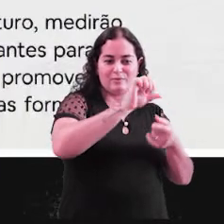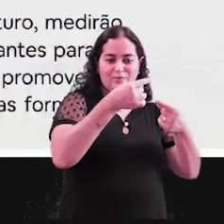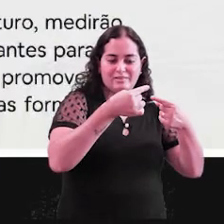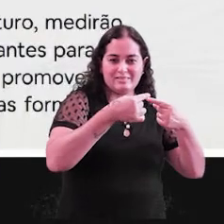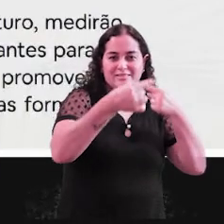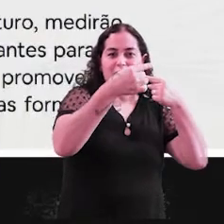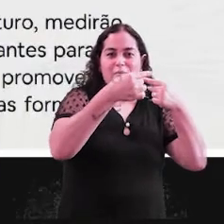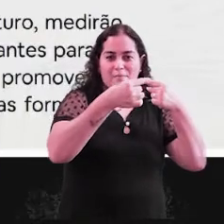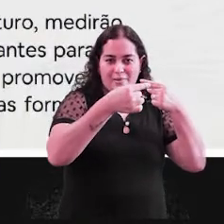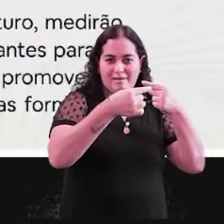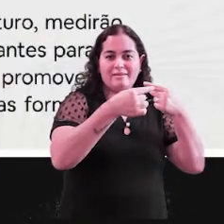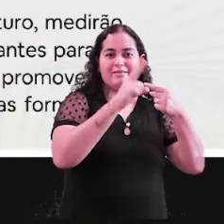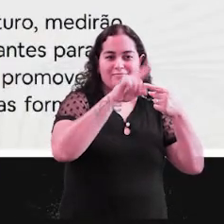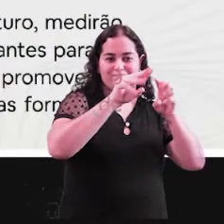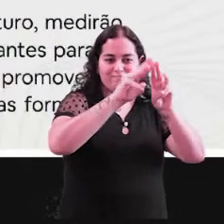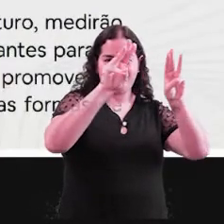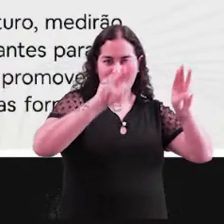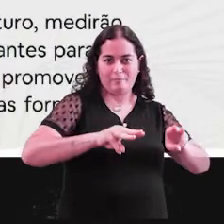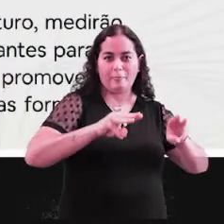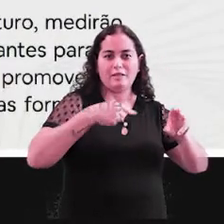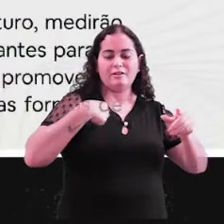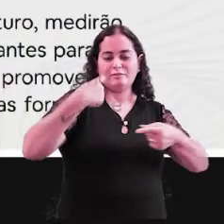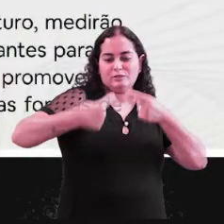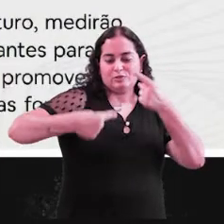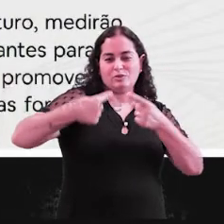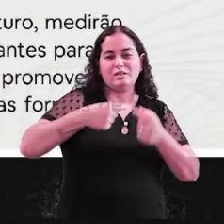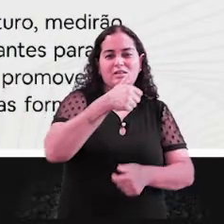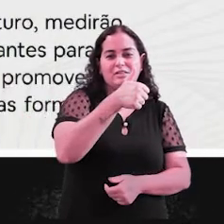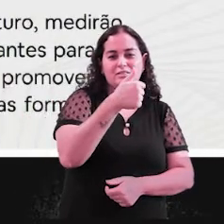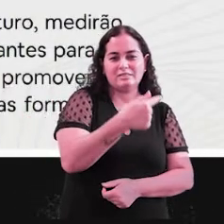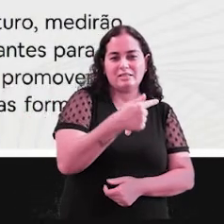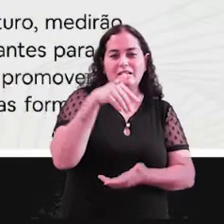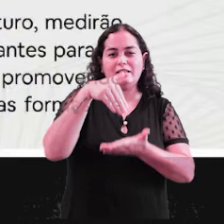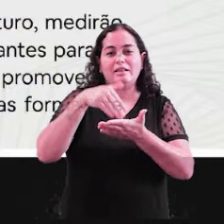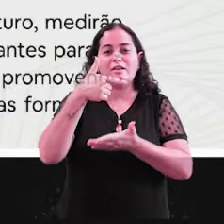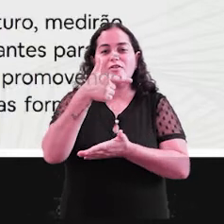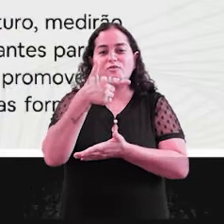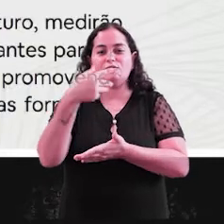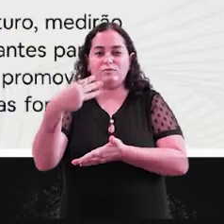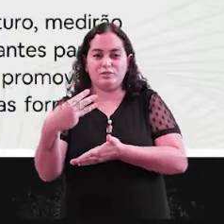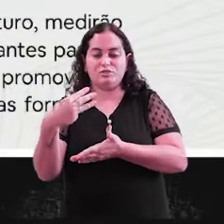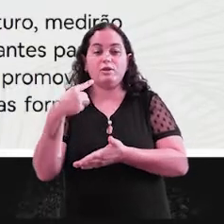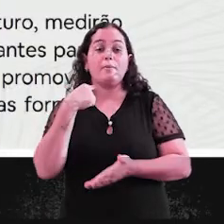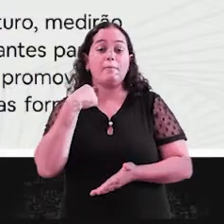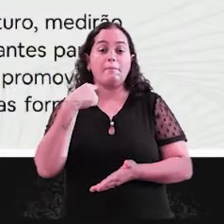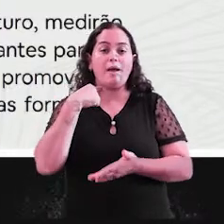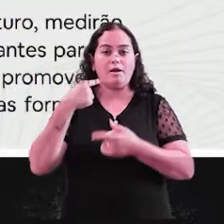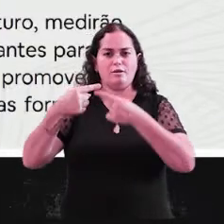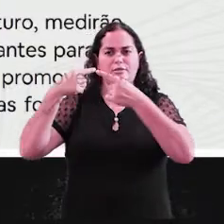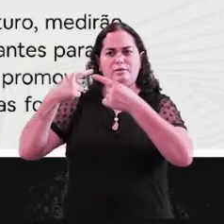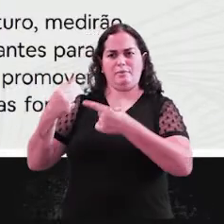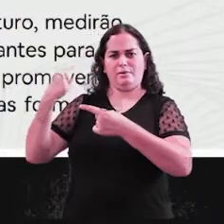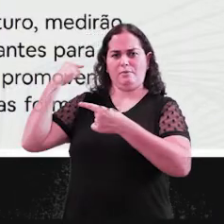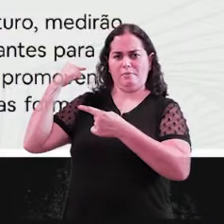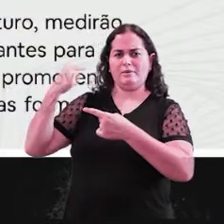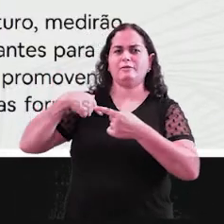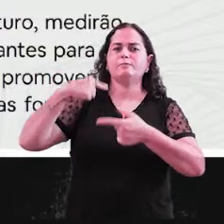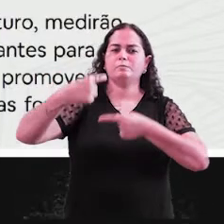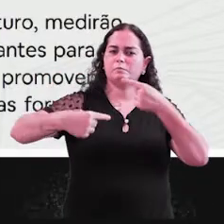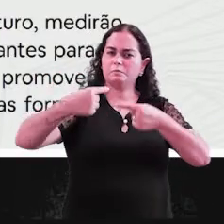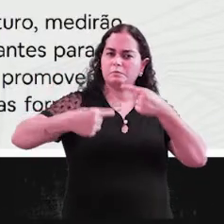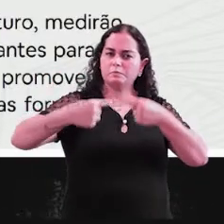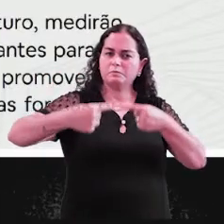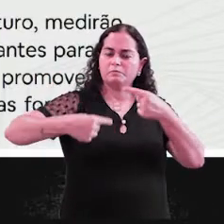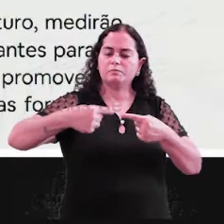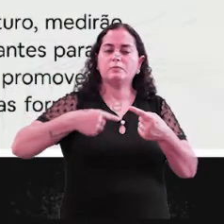estávamos discutindo de 17 a 23 de maio, semana passada ainda,